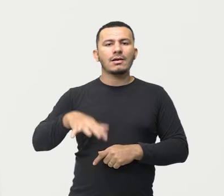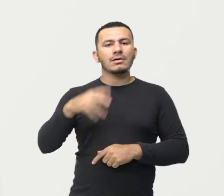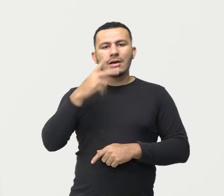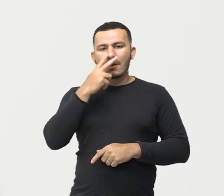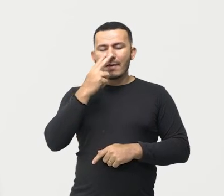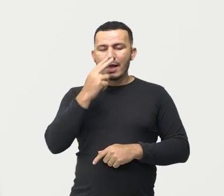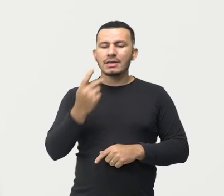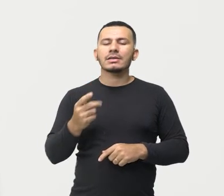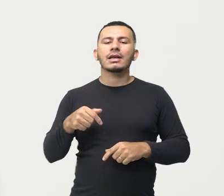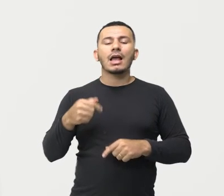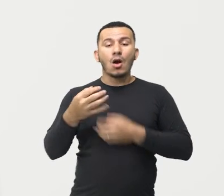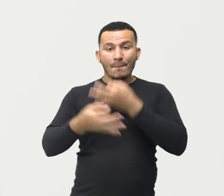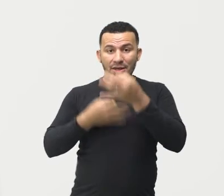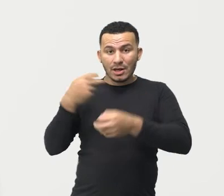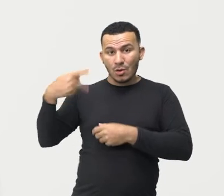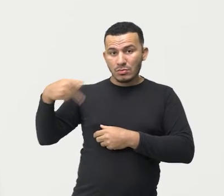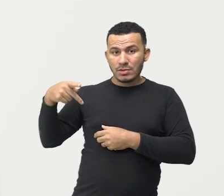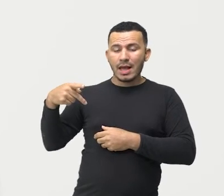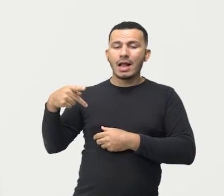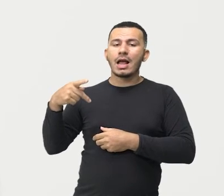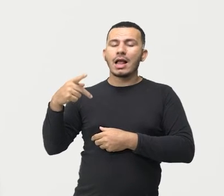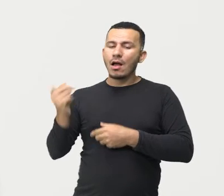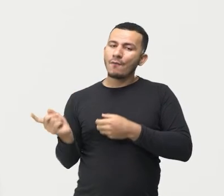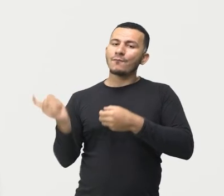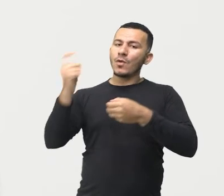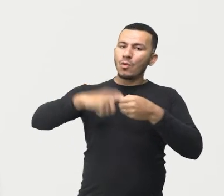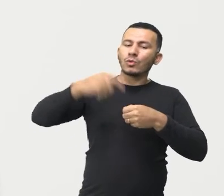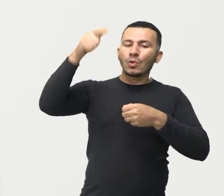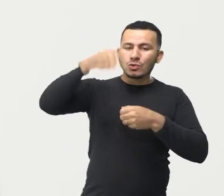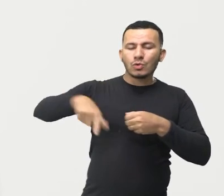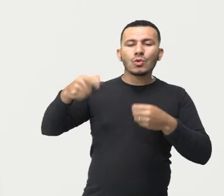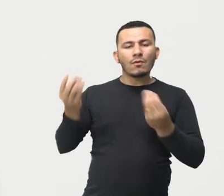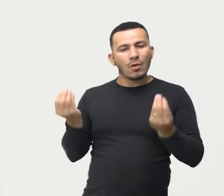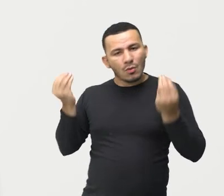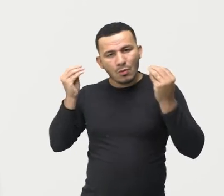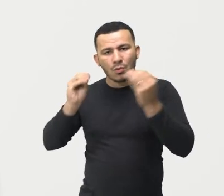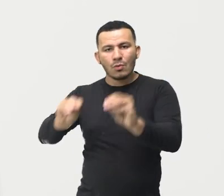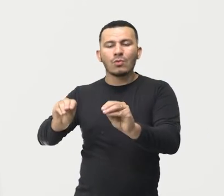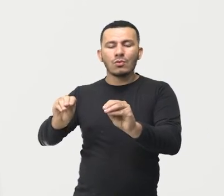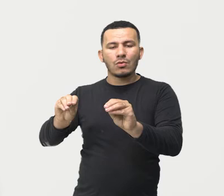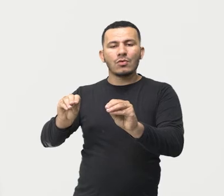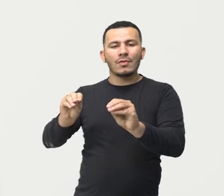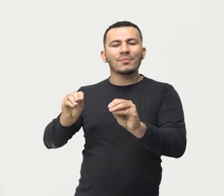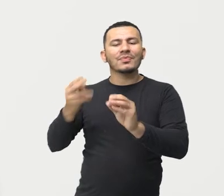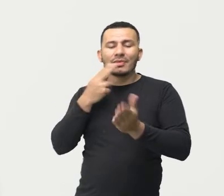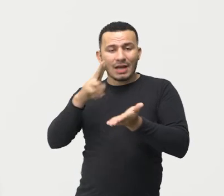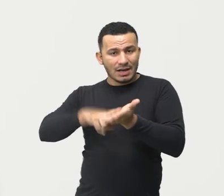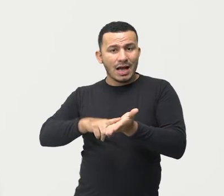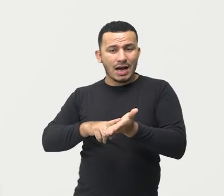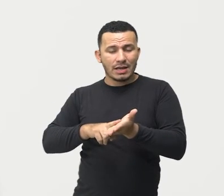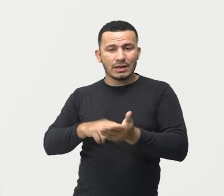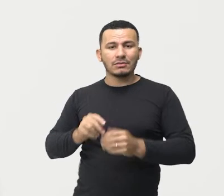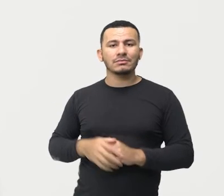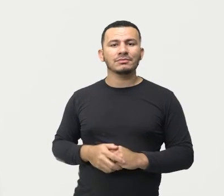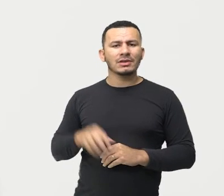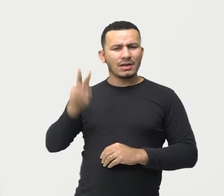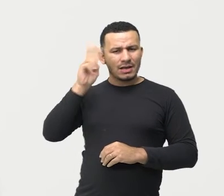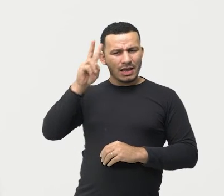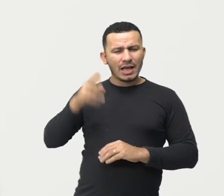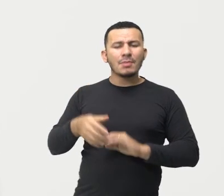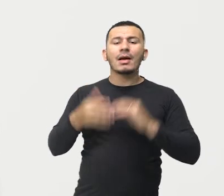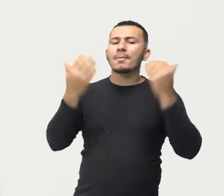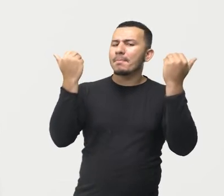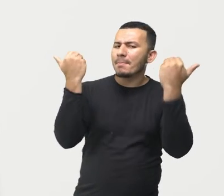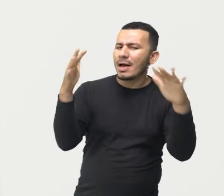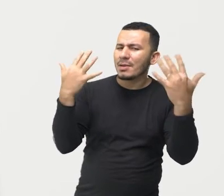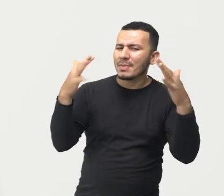está retomando a opinião que ela começou a expressar de maneira positiva logo no começo, quando ela diz: